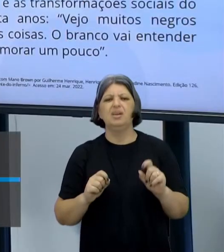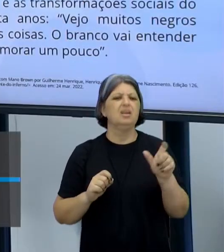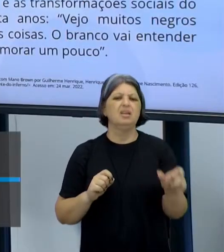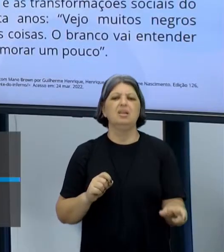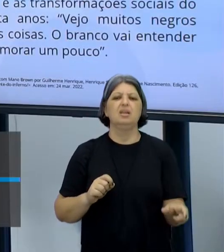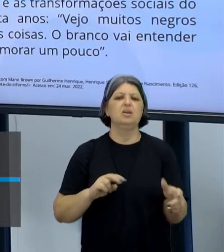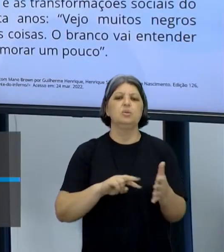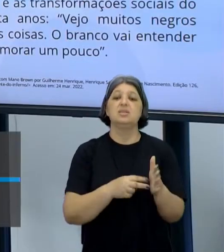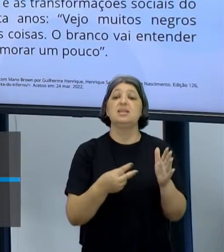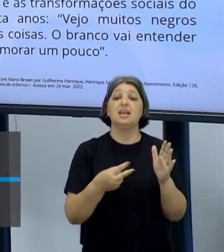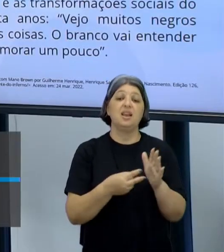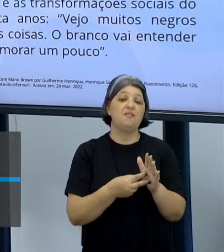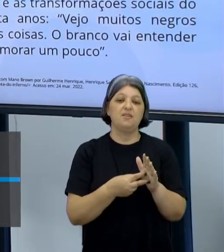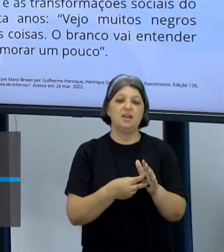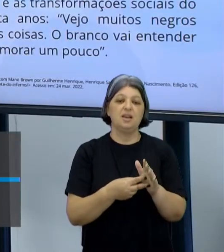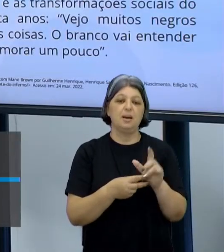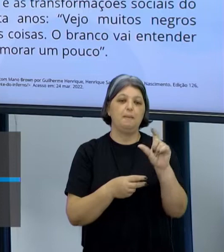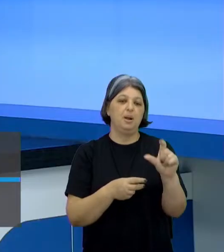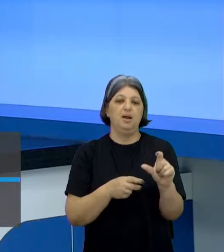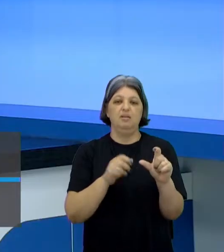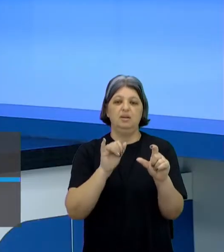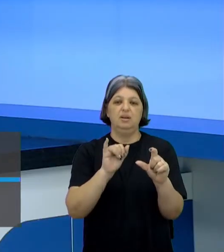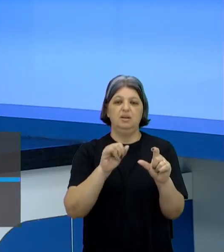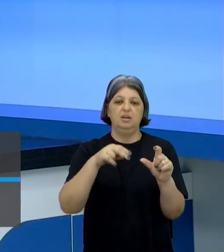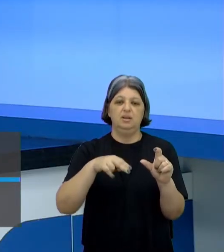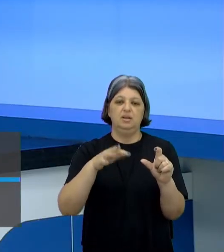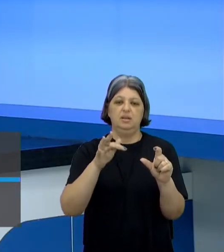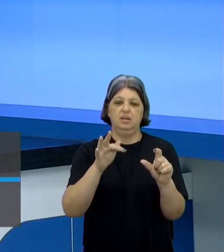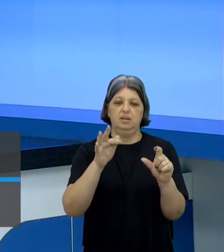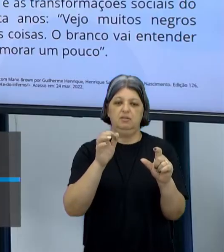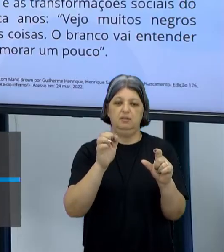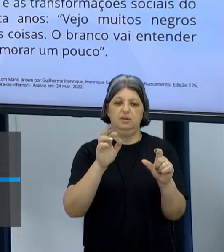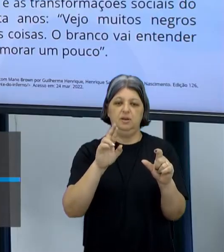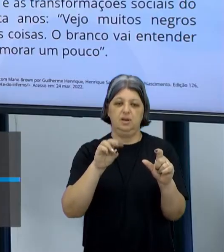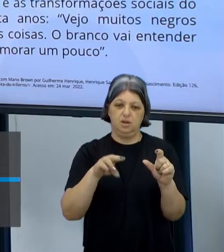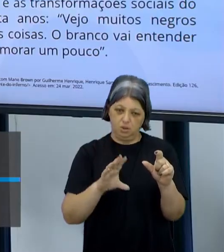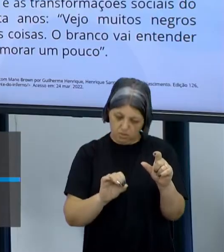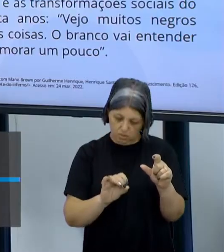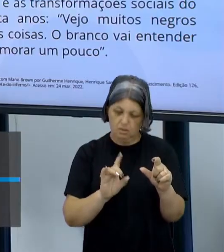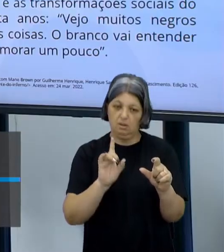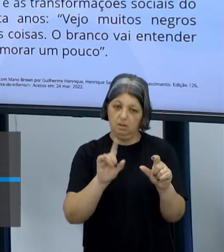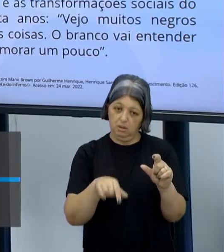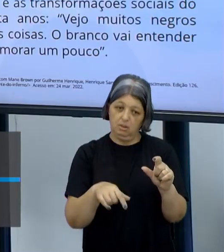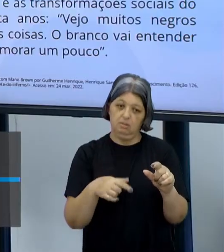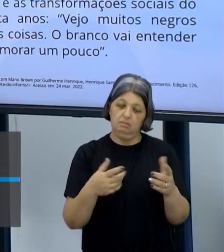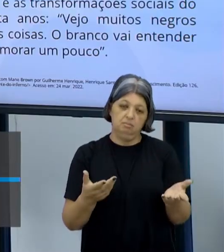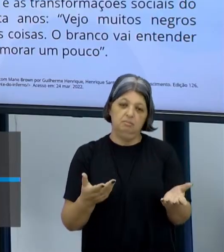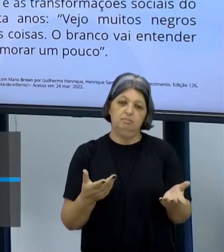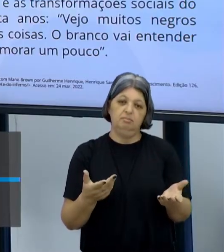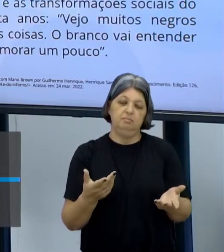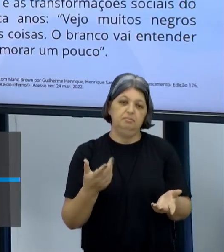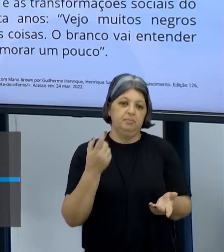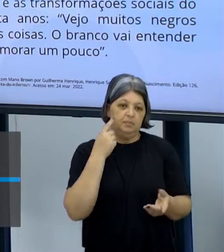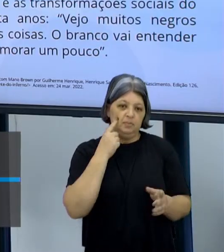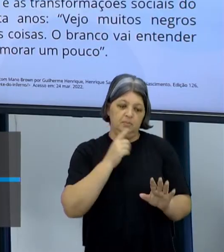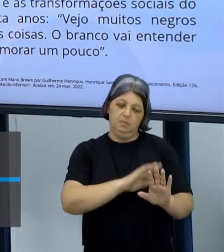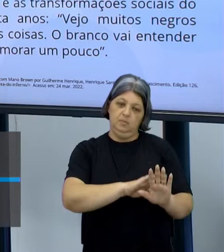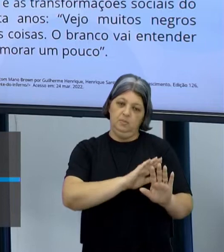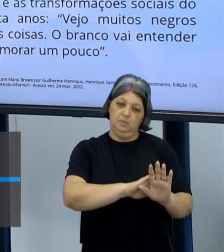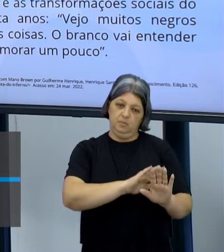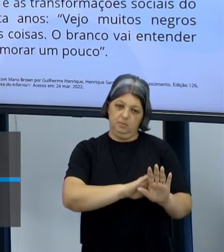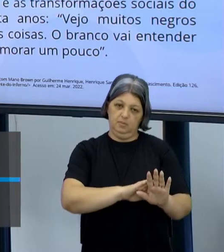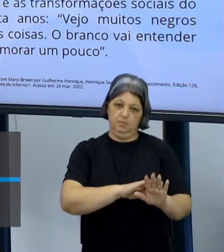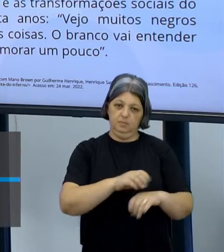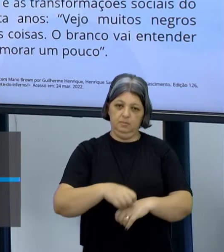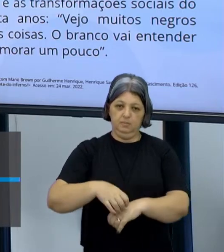inferno? Isso mesmo. Né? O que é esse inferno? Porque aí é muito subjetivo, né? Então, ó, quantas